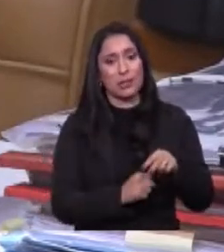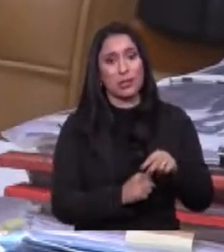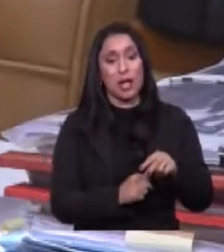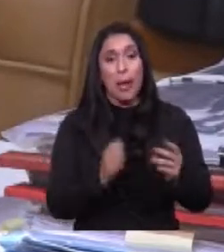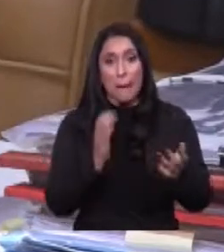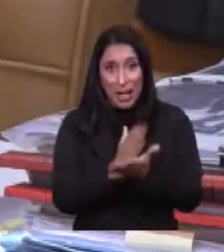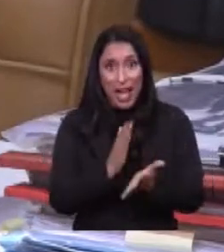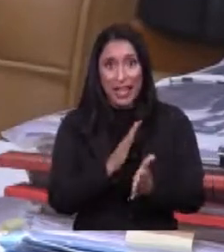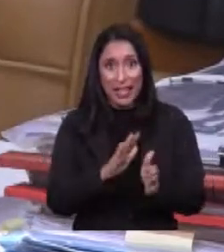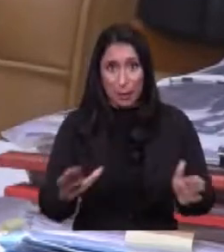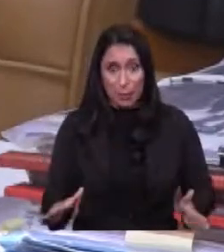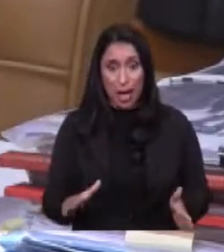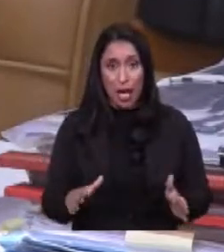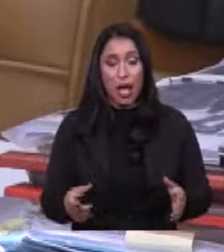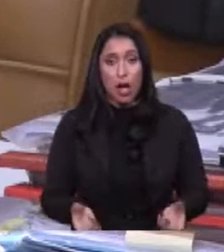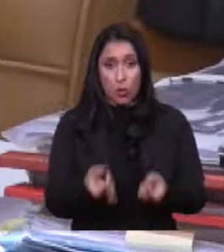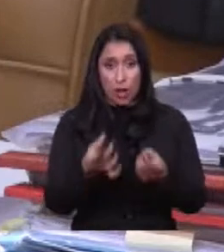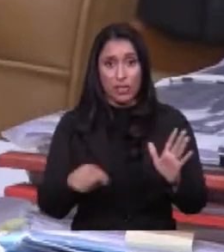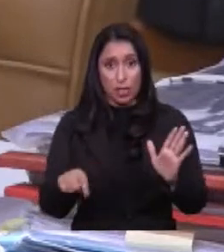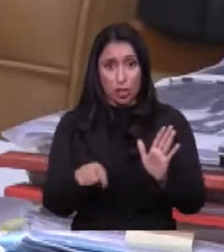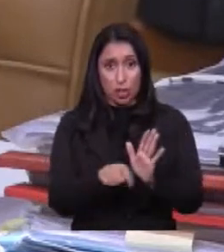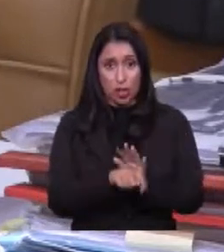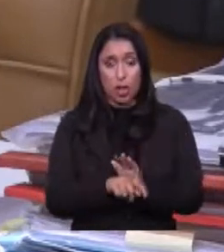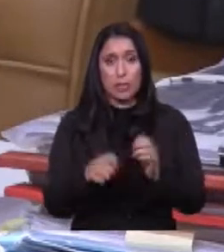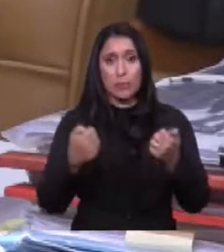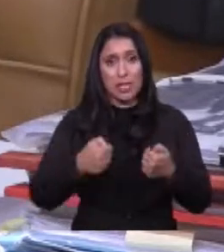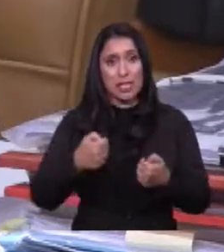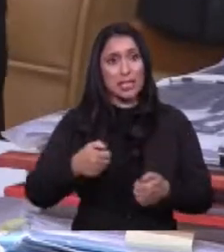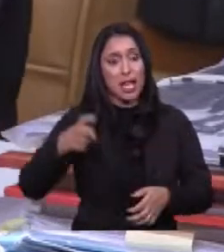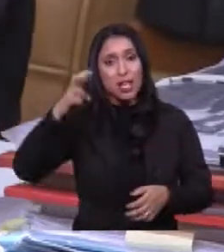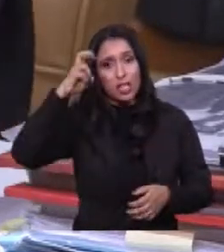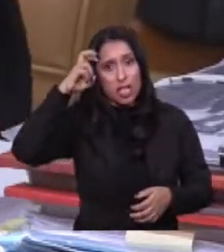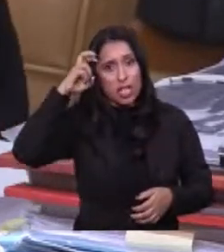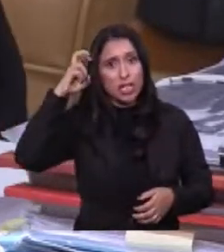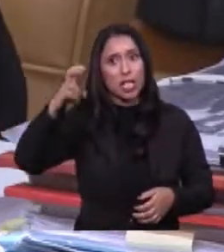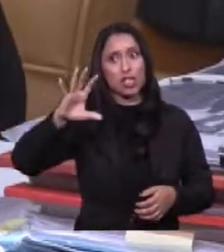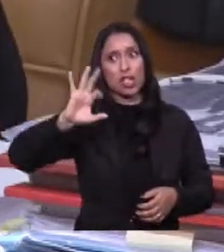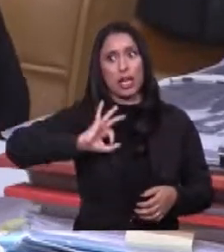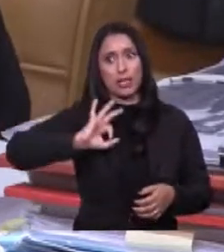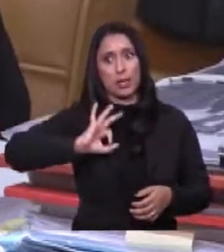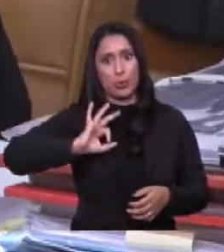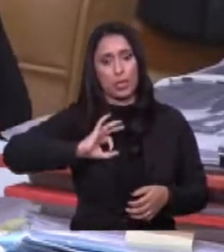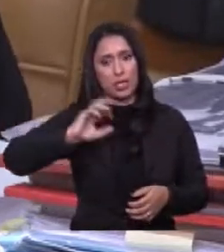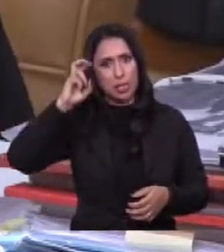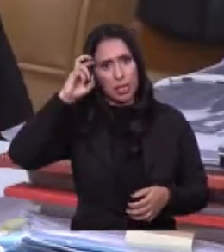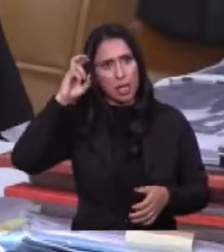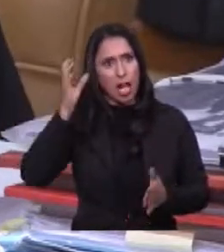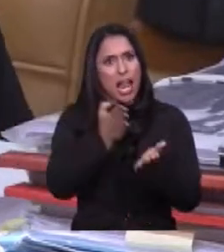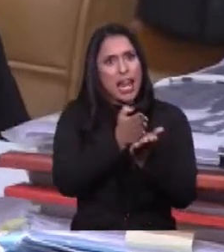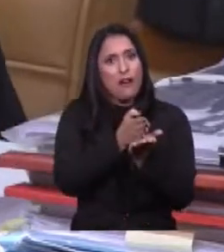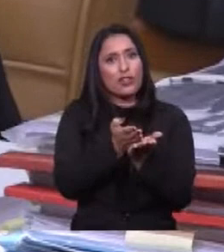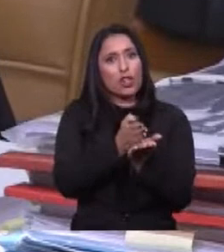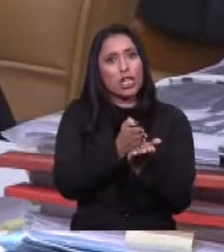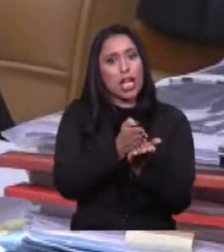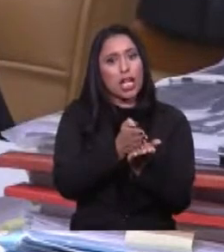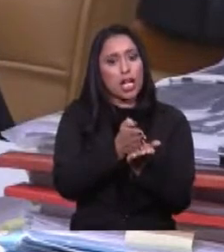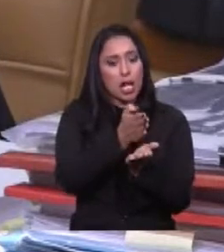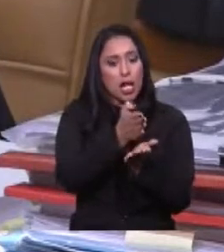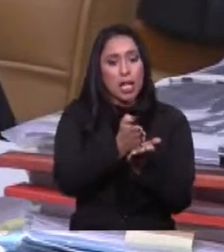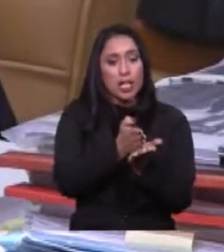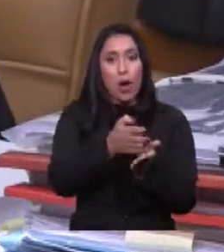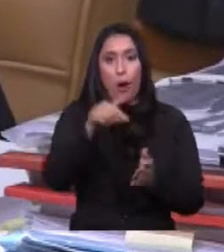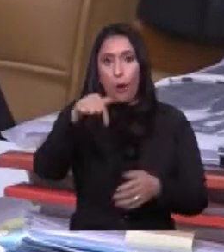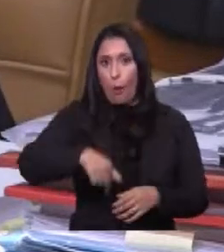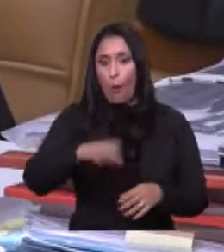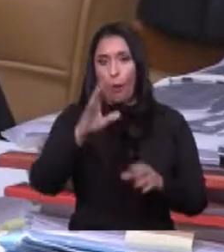com a inteligência, a utilização de inteligência e principalmente nas fronteiras, para evitar que entre. O Brasil não é